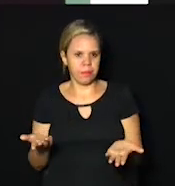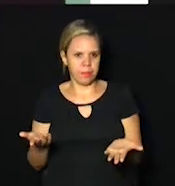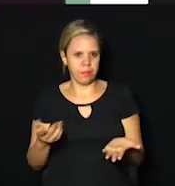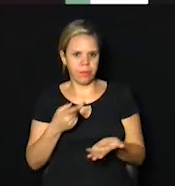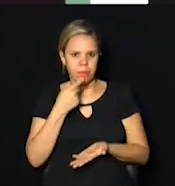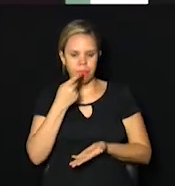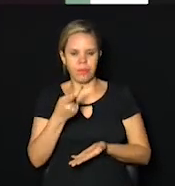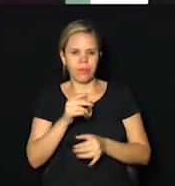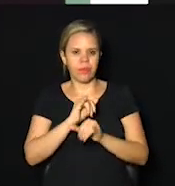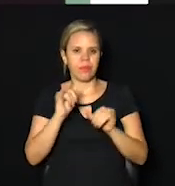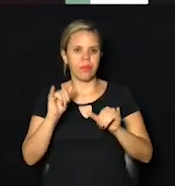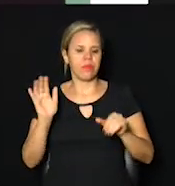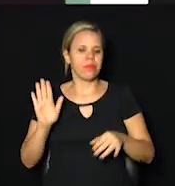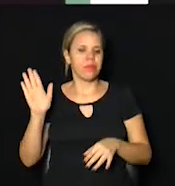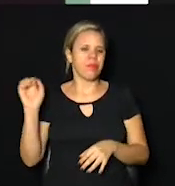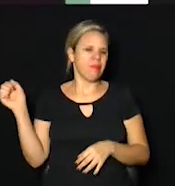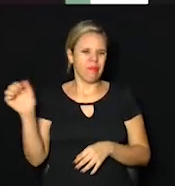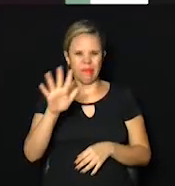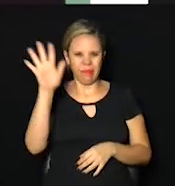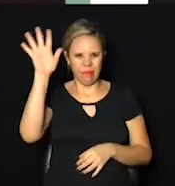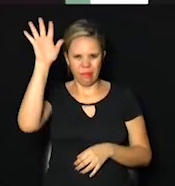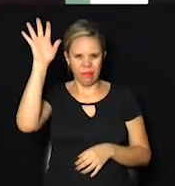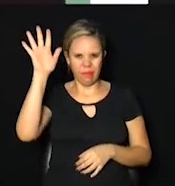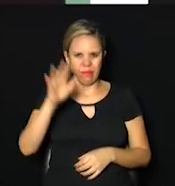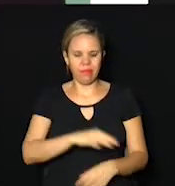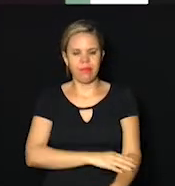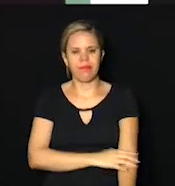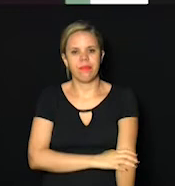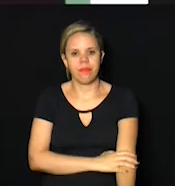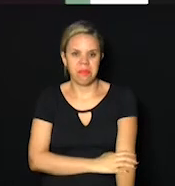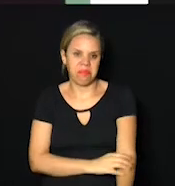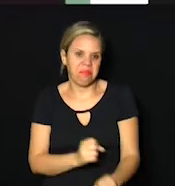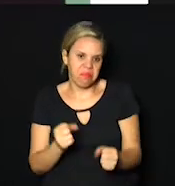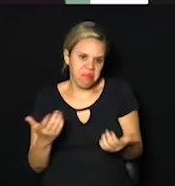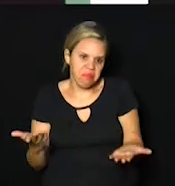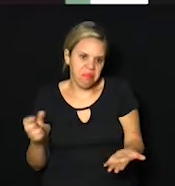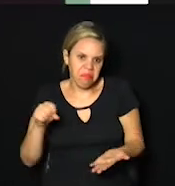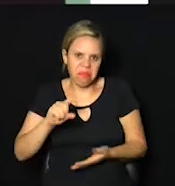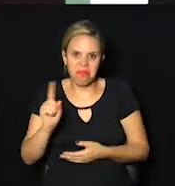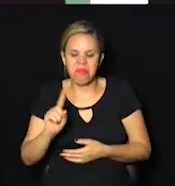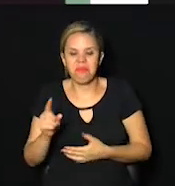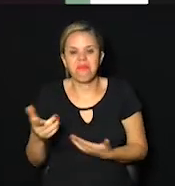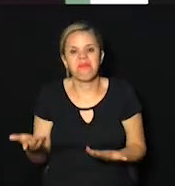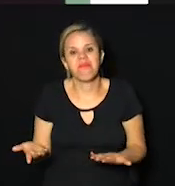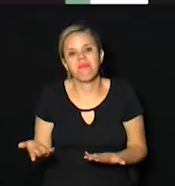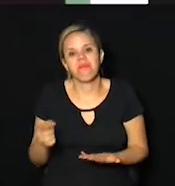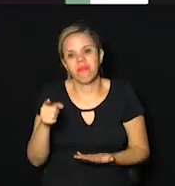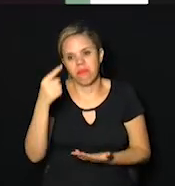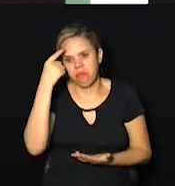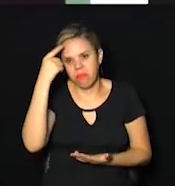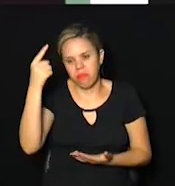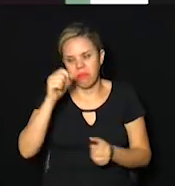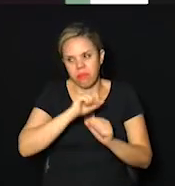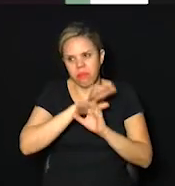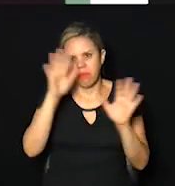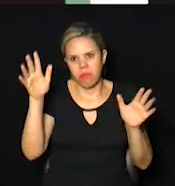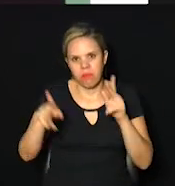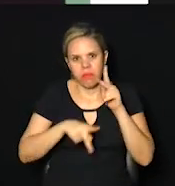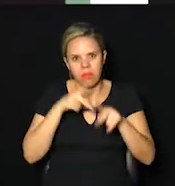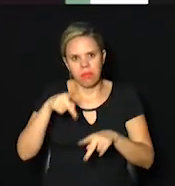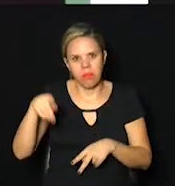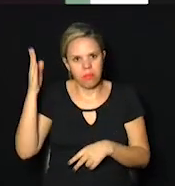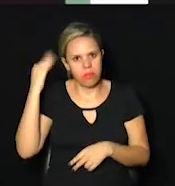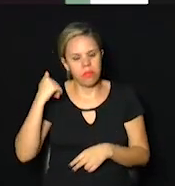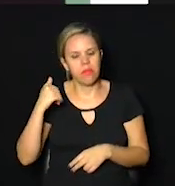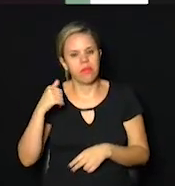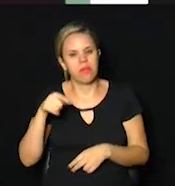fazer campanha eleitoral é caro pra caramba. Pode ser. Ou não. Se você tem ideias muito claras e as pessoas sabem